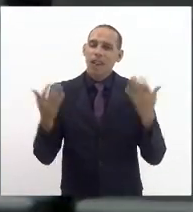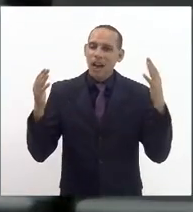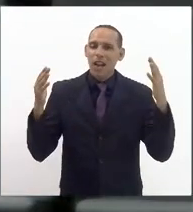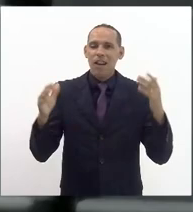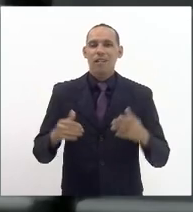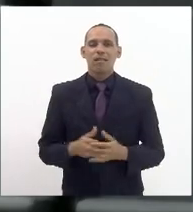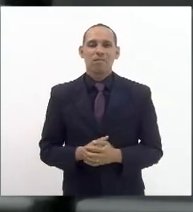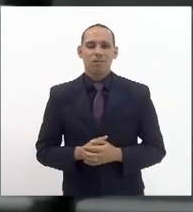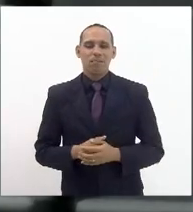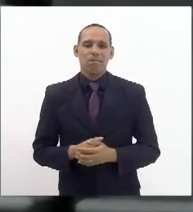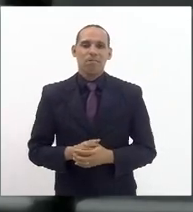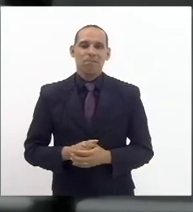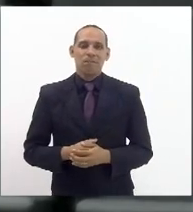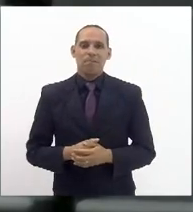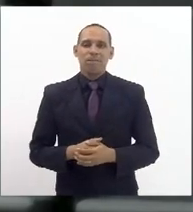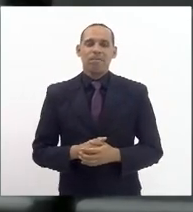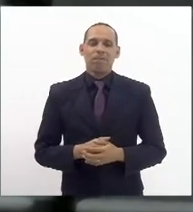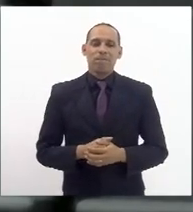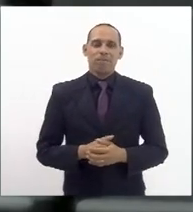Parabéns.